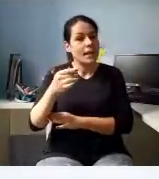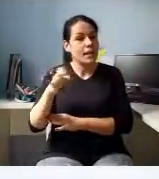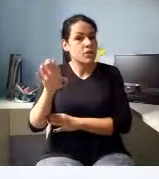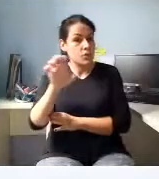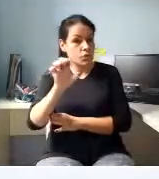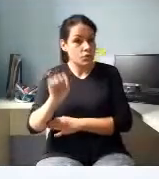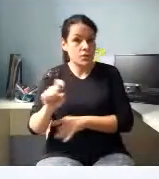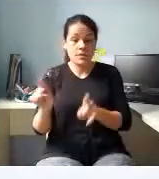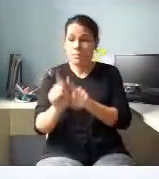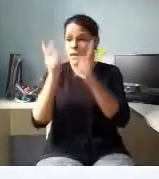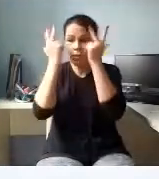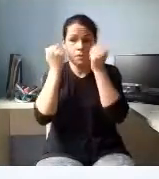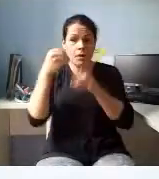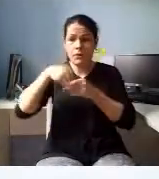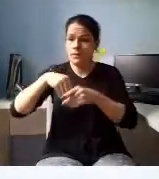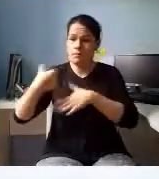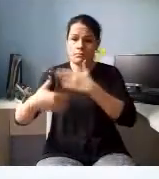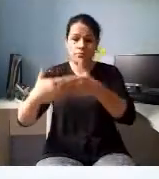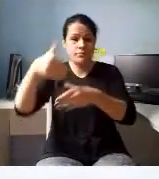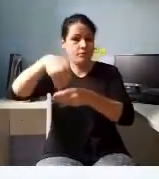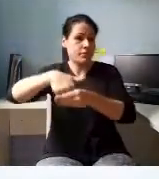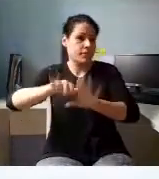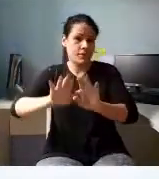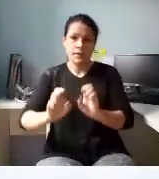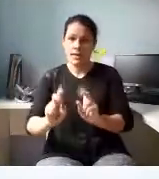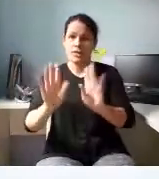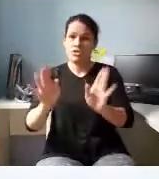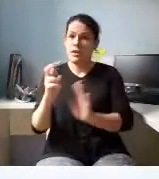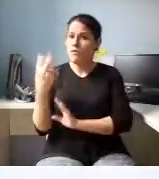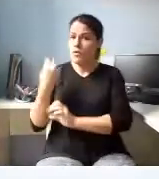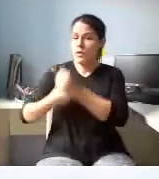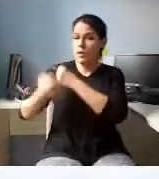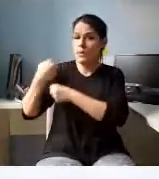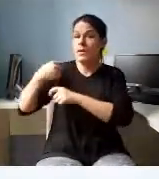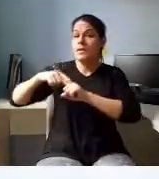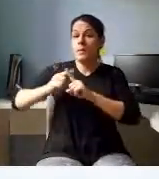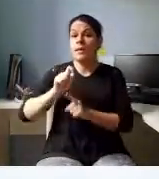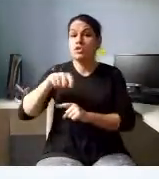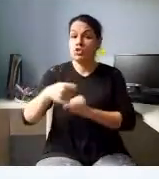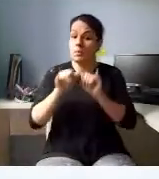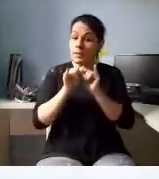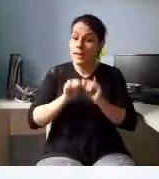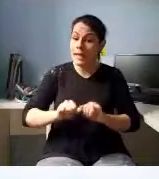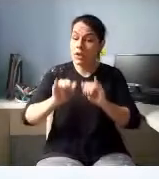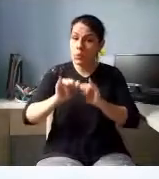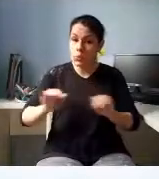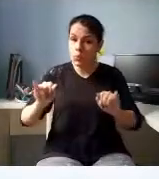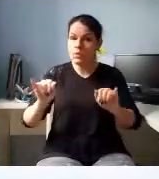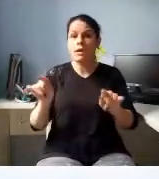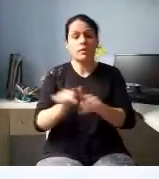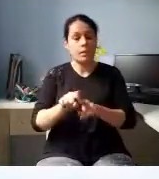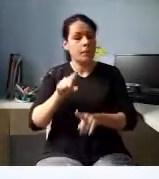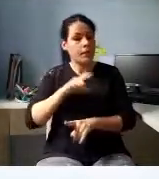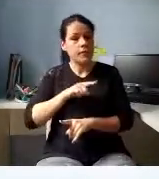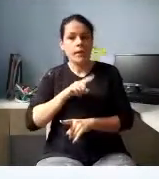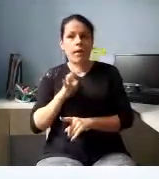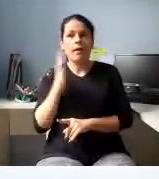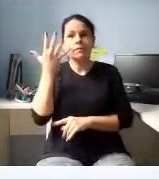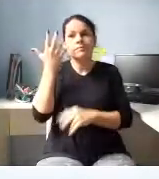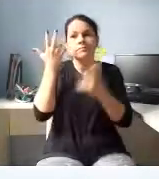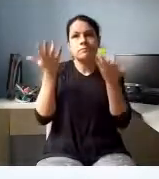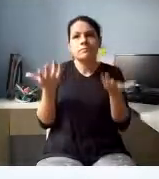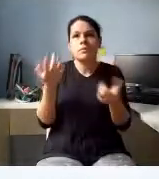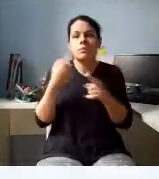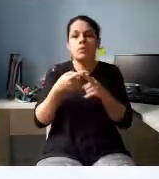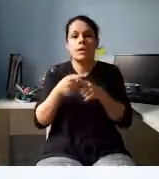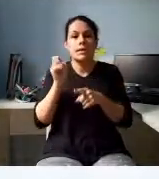dentro desse processo. Agora, a questão das denúncias, isso também surge, é natural quando você se põe,